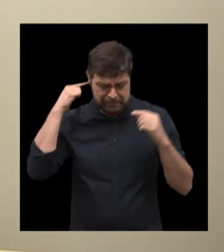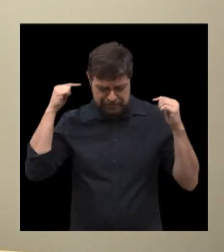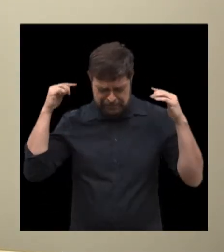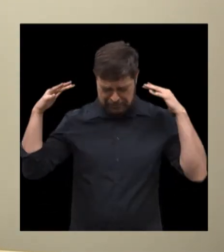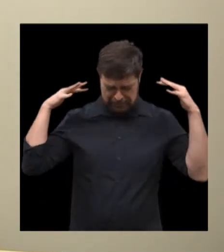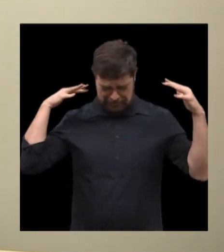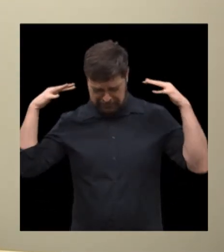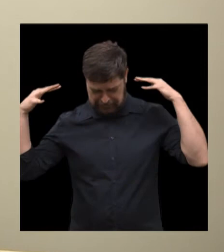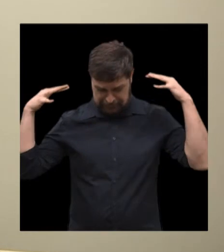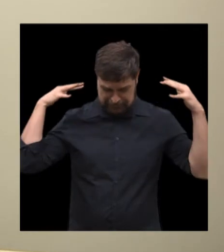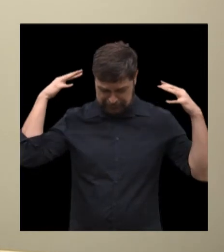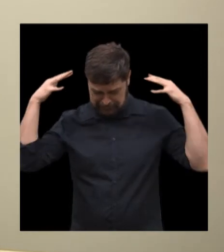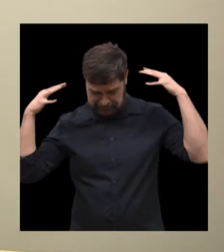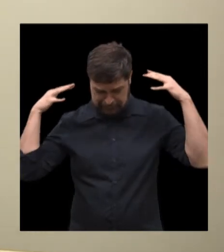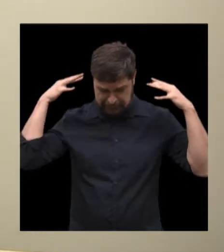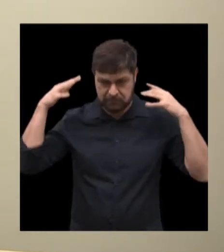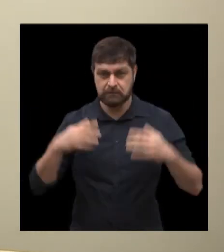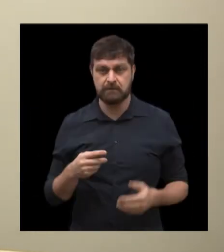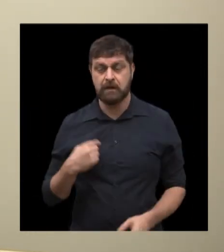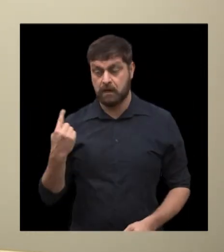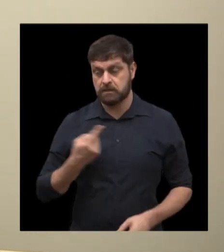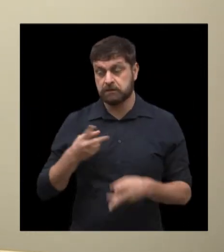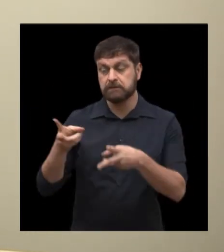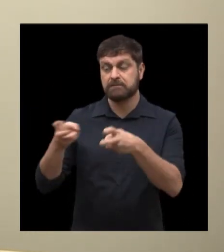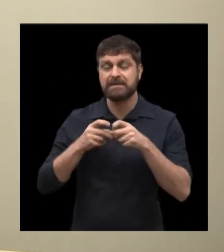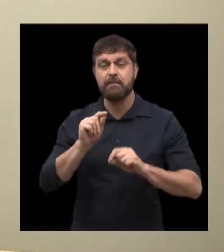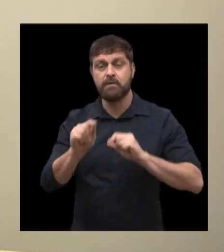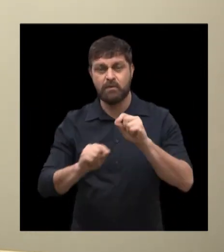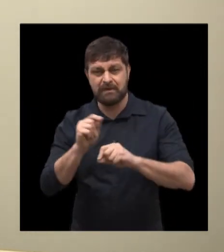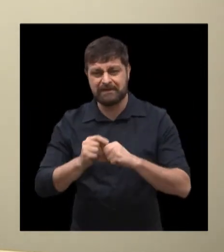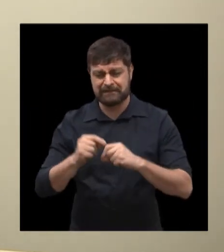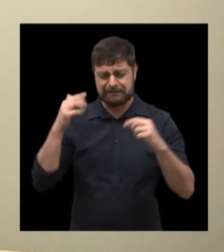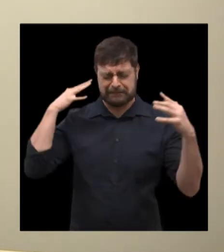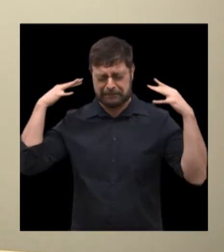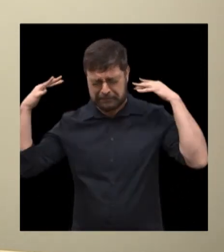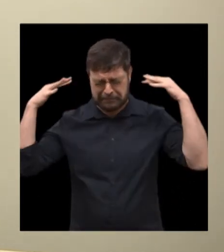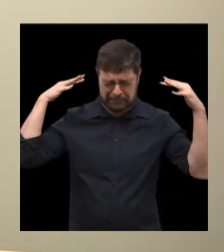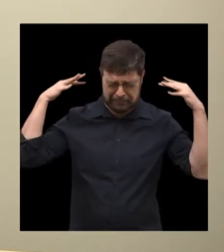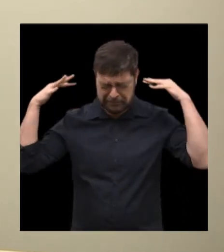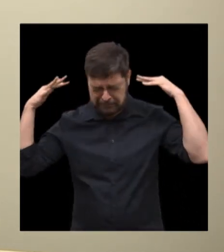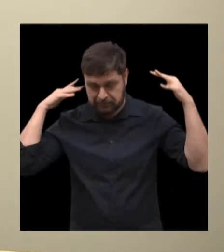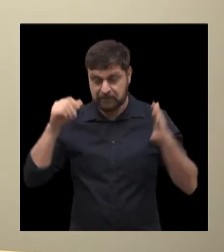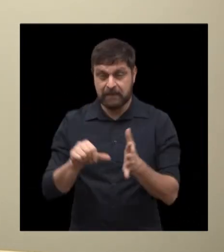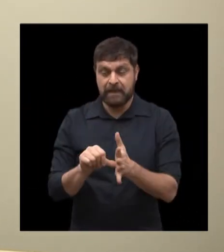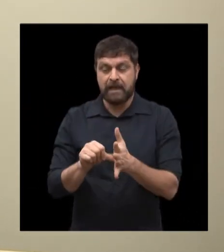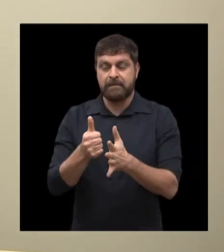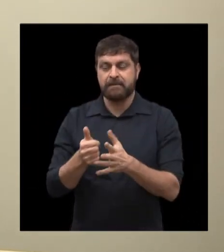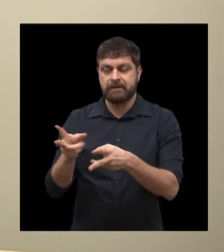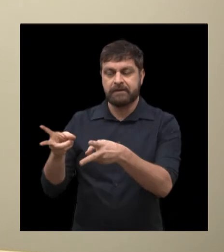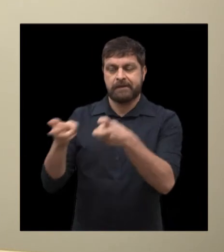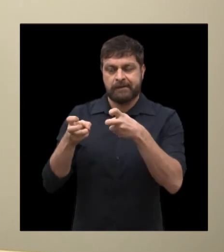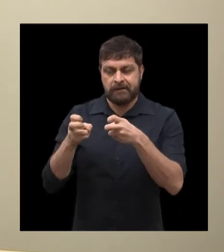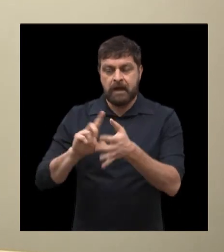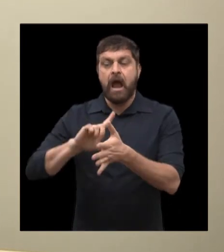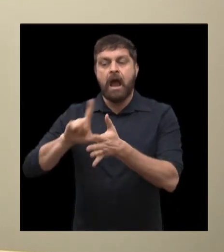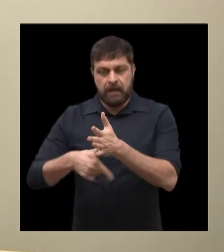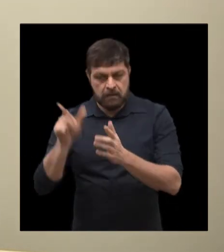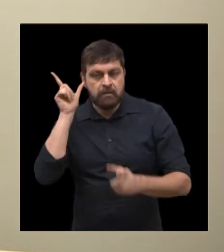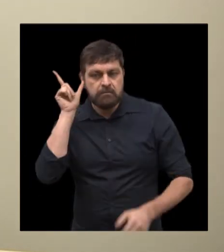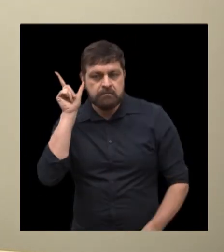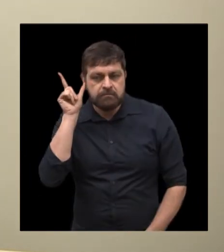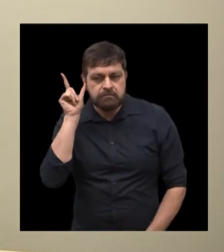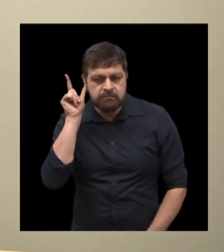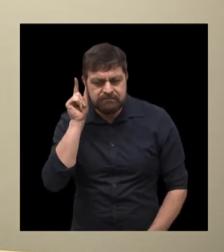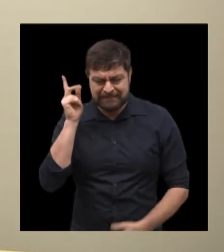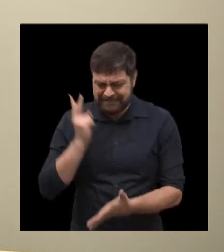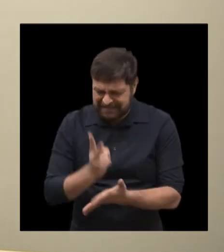perda auditiva, mas o que a gente vê na maioria das vezes é que o zumbido ele é um primeiro sintoma da perda auditiva.